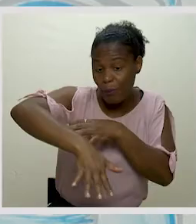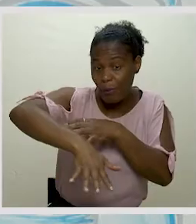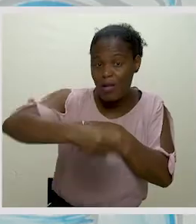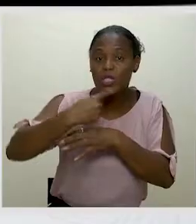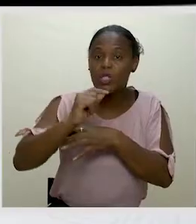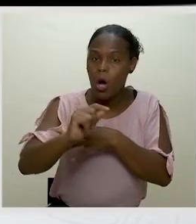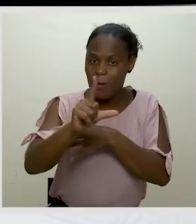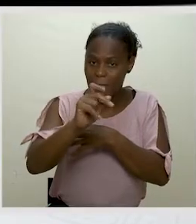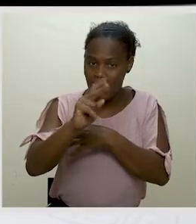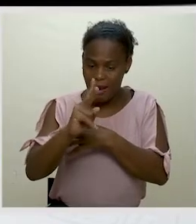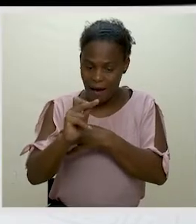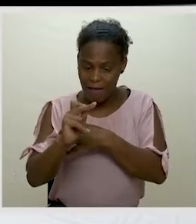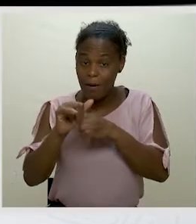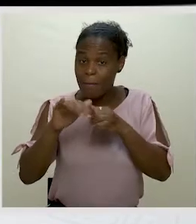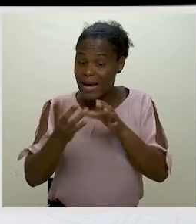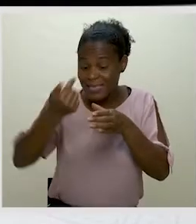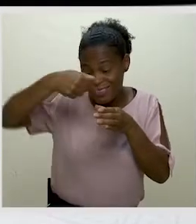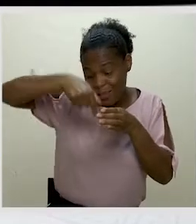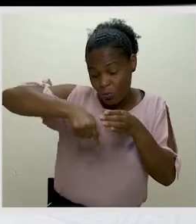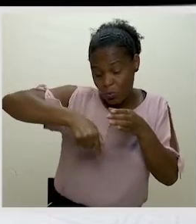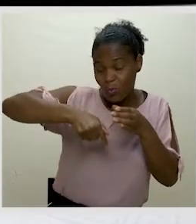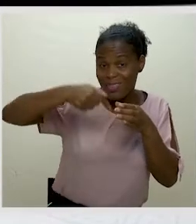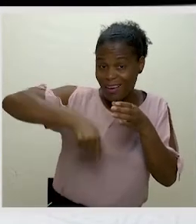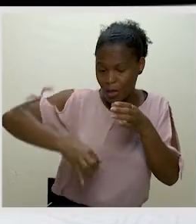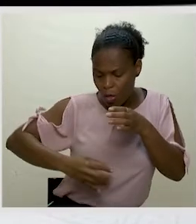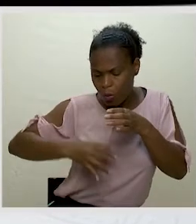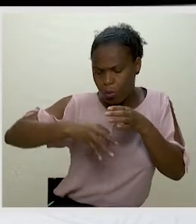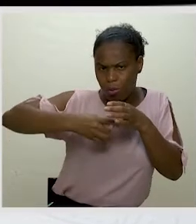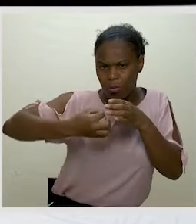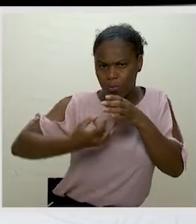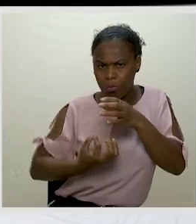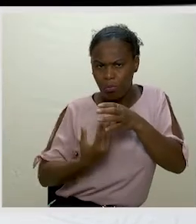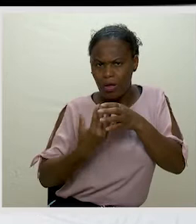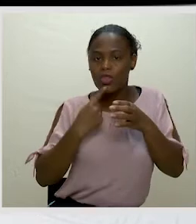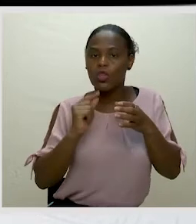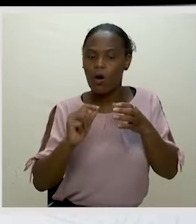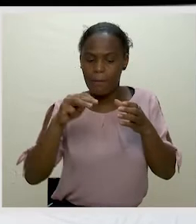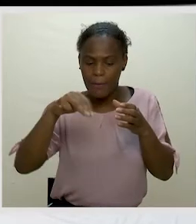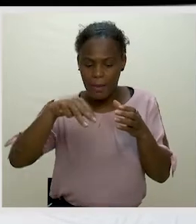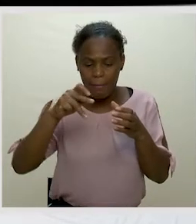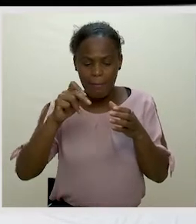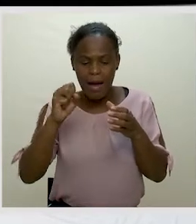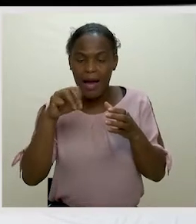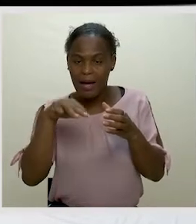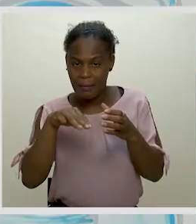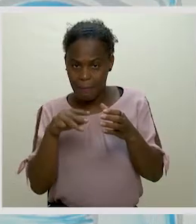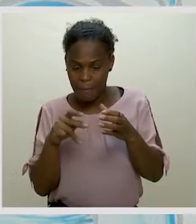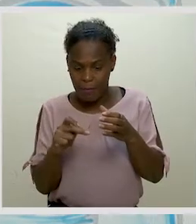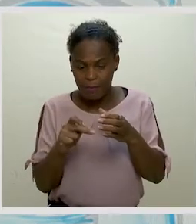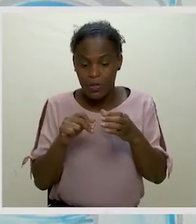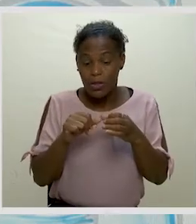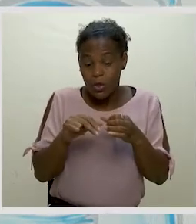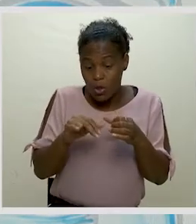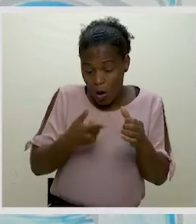nome é, como podem conferir, está negrito, magma. Temperaturas muito altas. E nós vimos que o